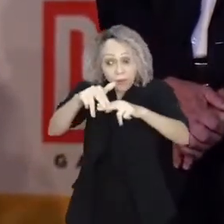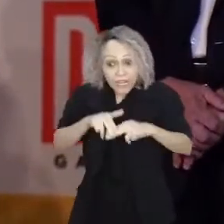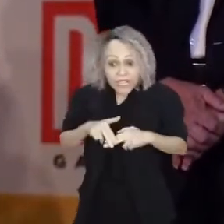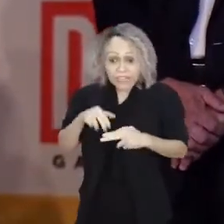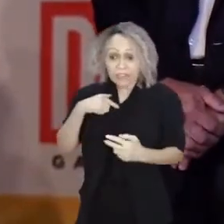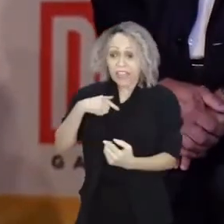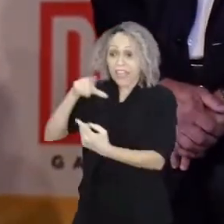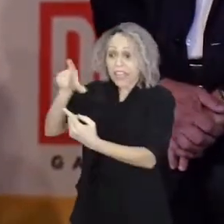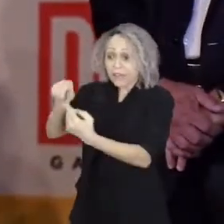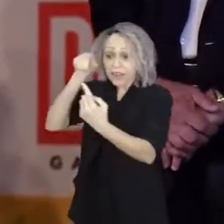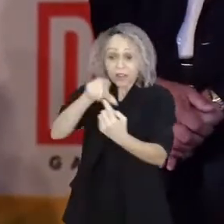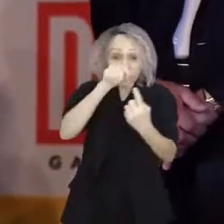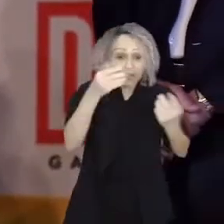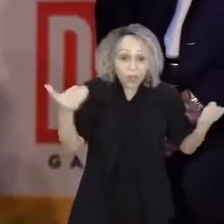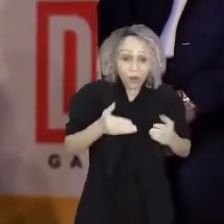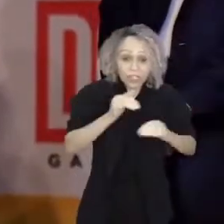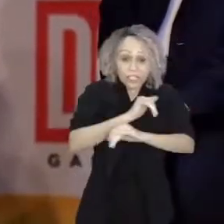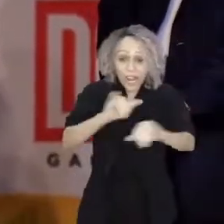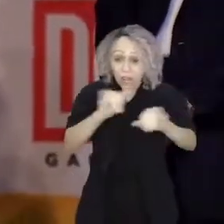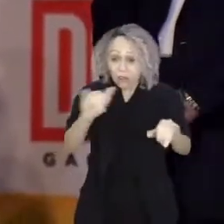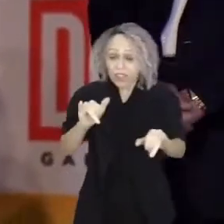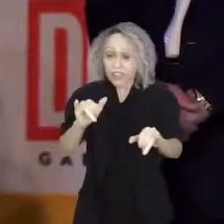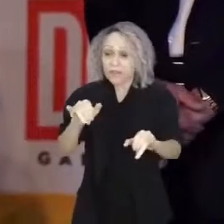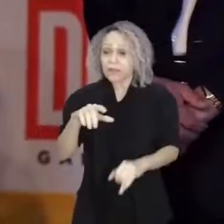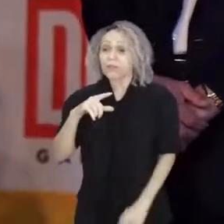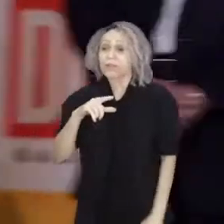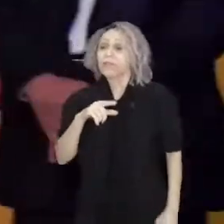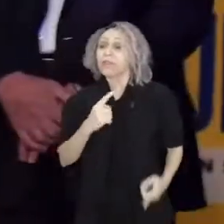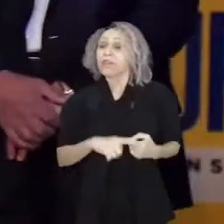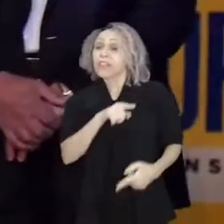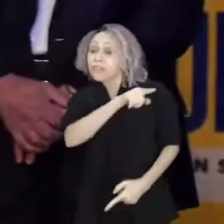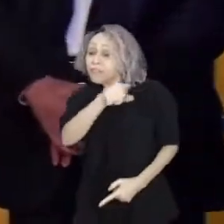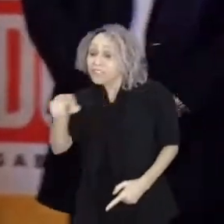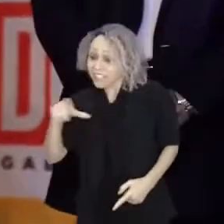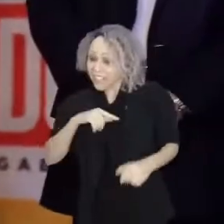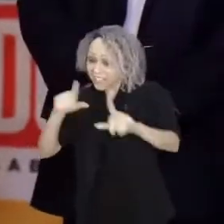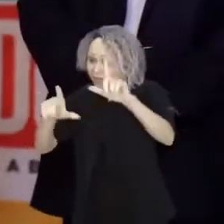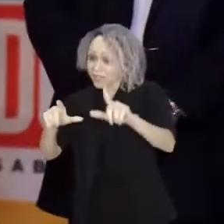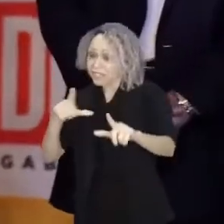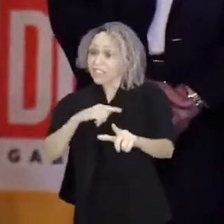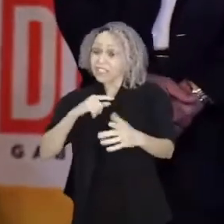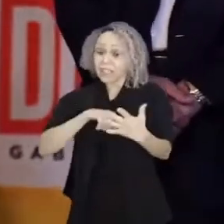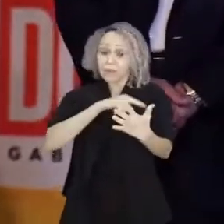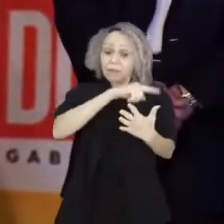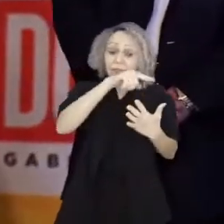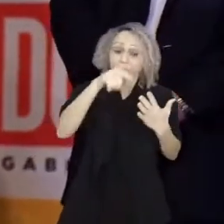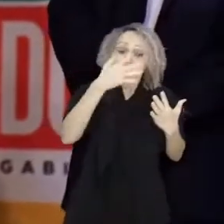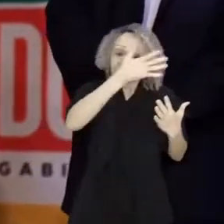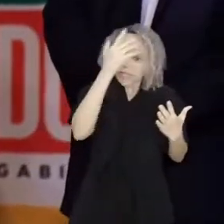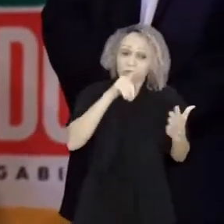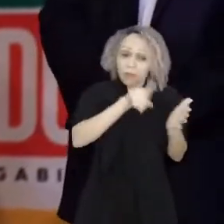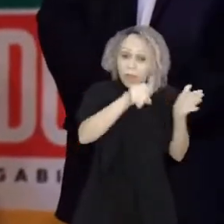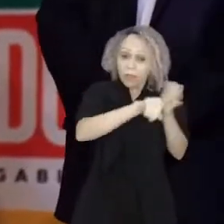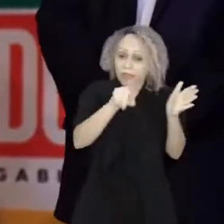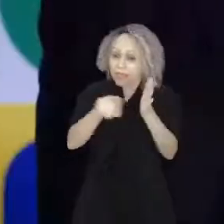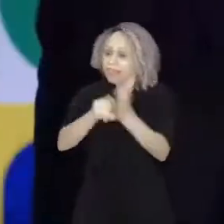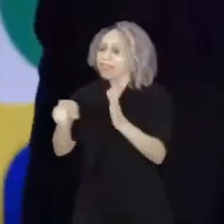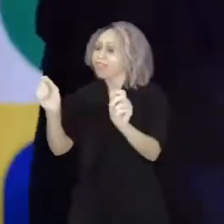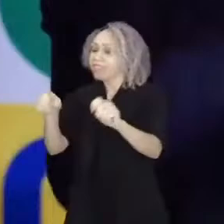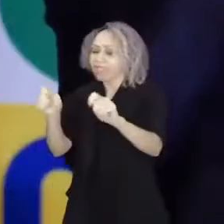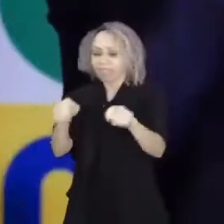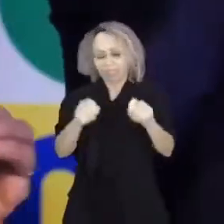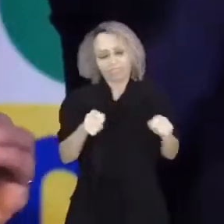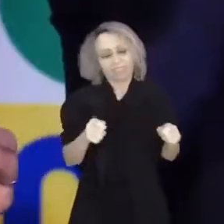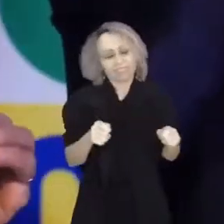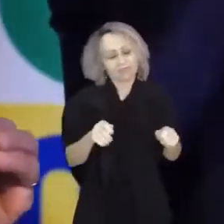eles, perguntem para mim, perguntem para o Alckmin, perguntem para a Gleisi Hoffmann, que a gente fala. Essa é uma da razão. Tá? Como eu tenho que indicar mais ministério,